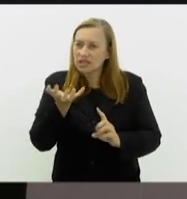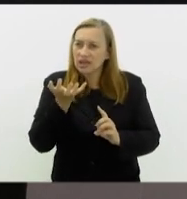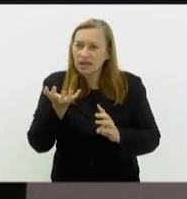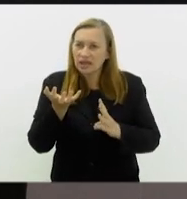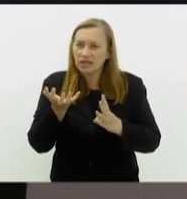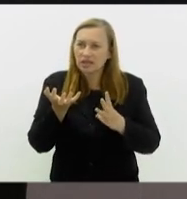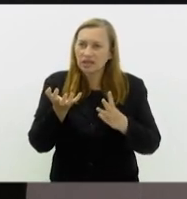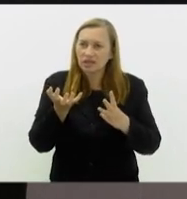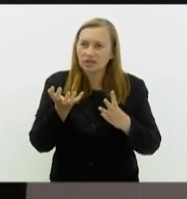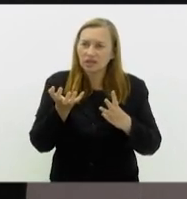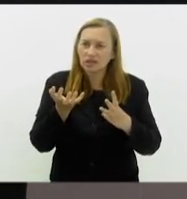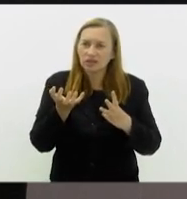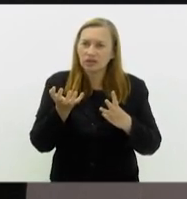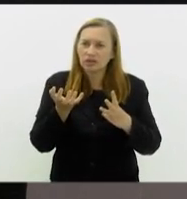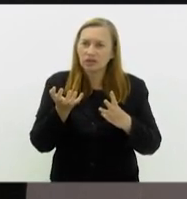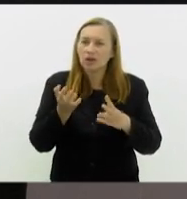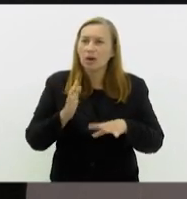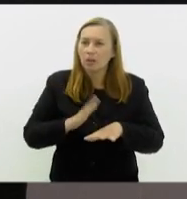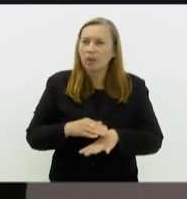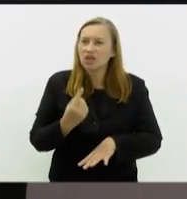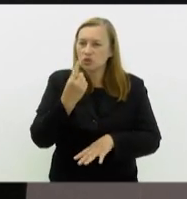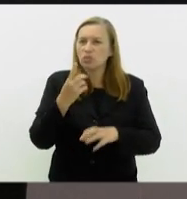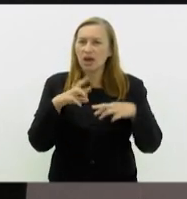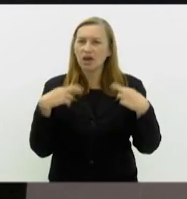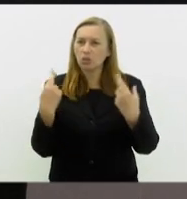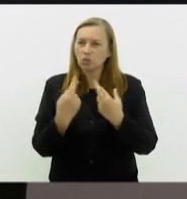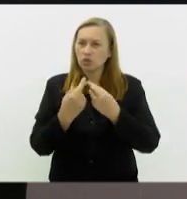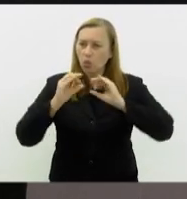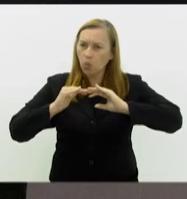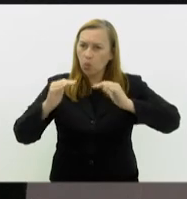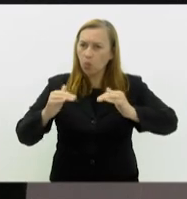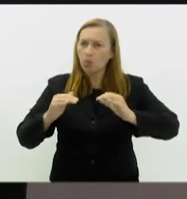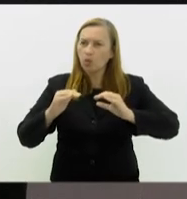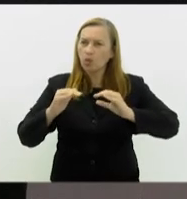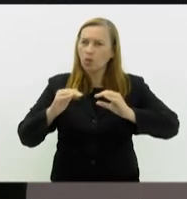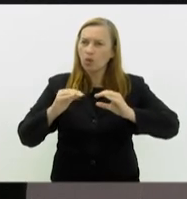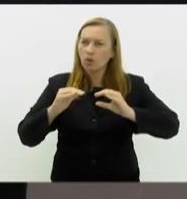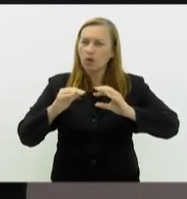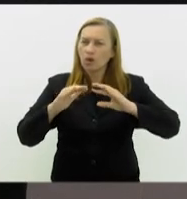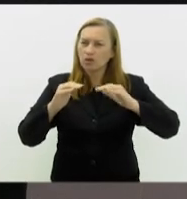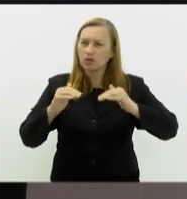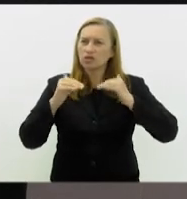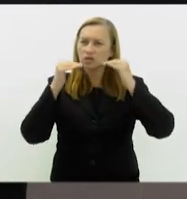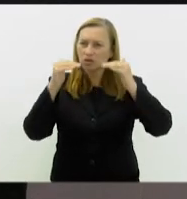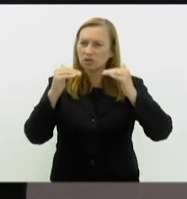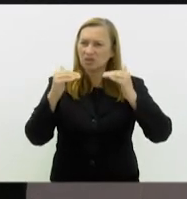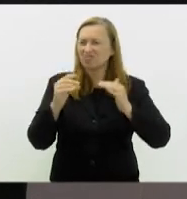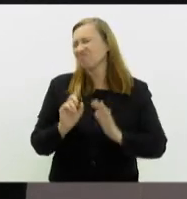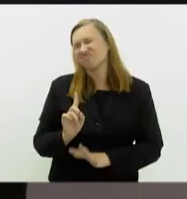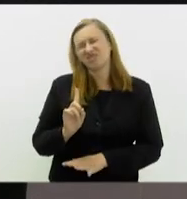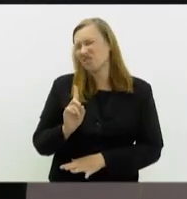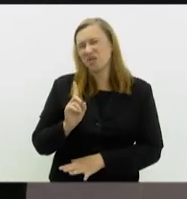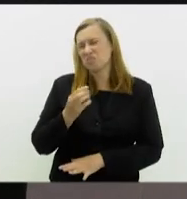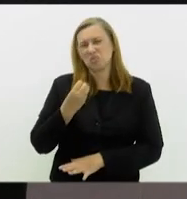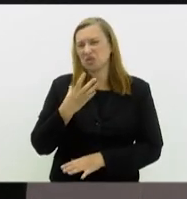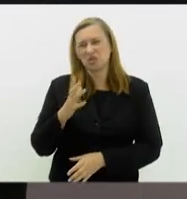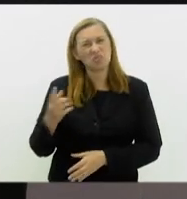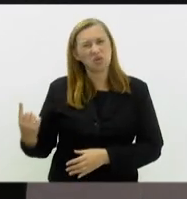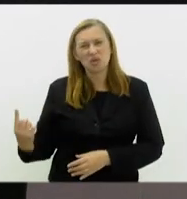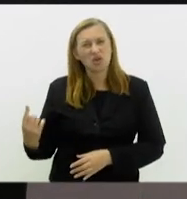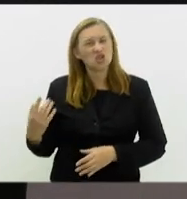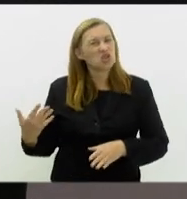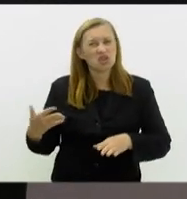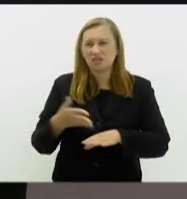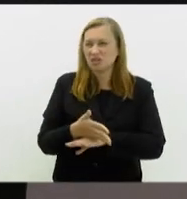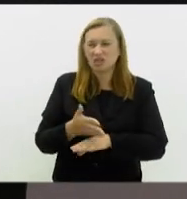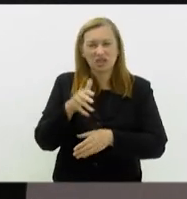quiserem uma mais uma reunião Extra extrauma coisa colocar é mas aí não vale a pena vamos entrar e votar vamos entrar votar é